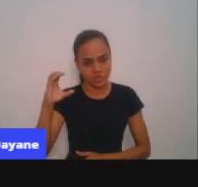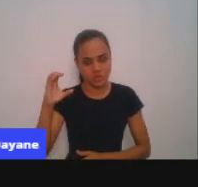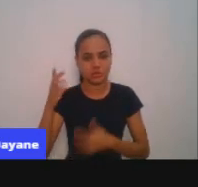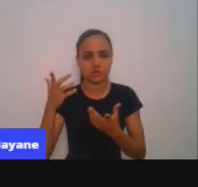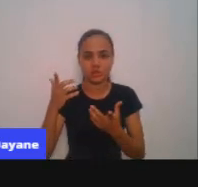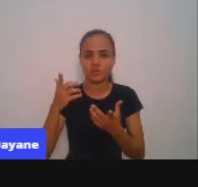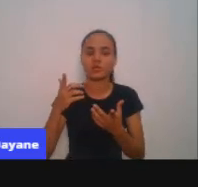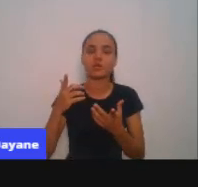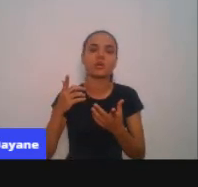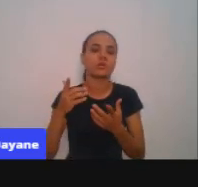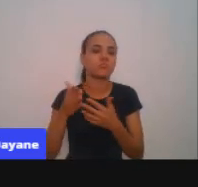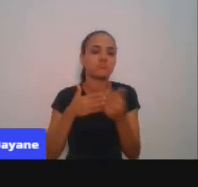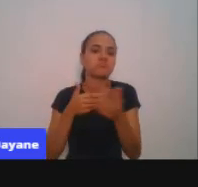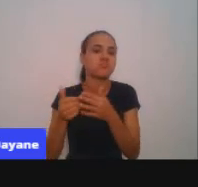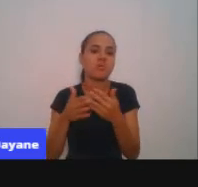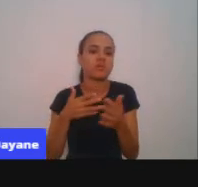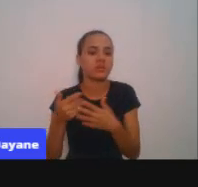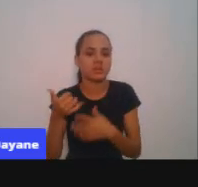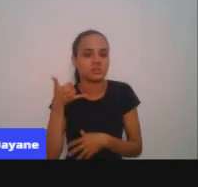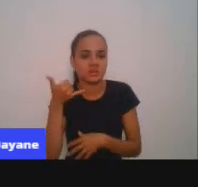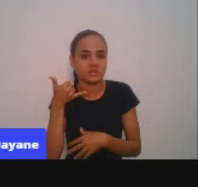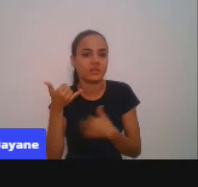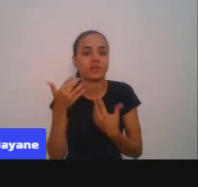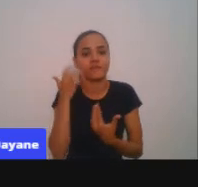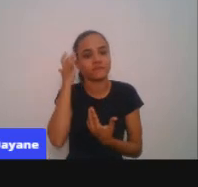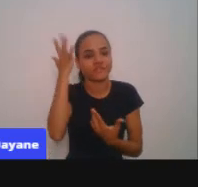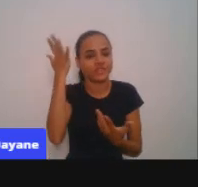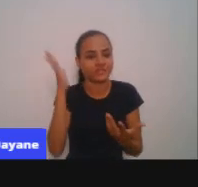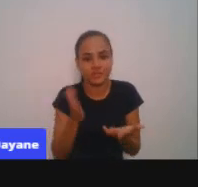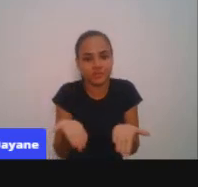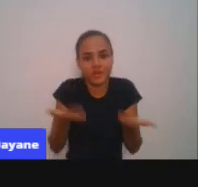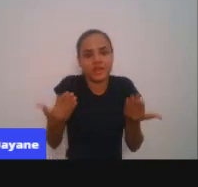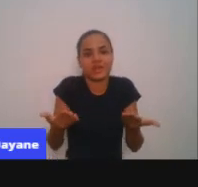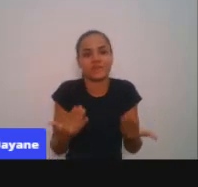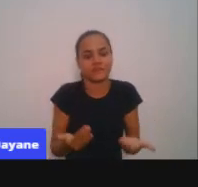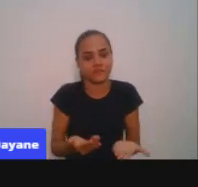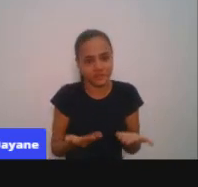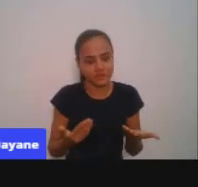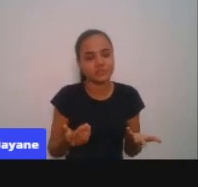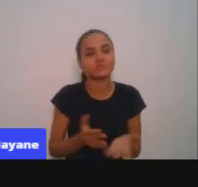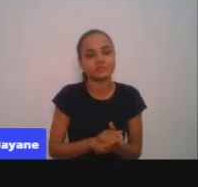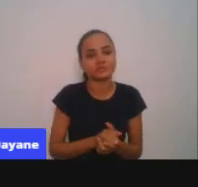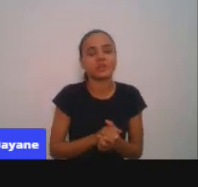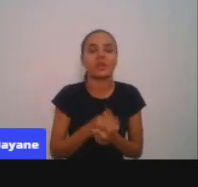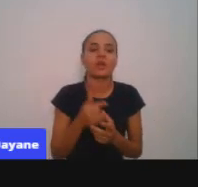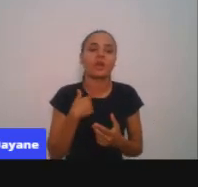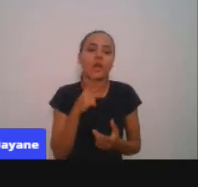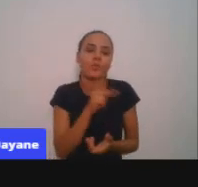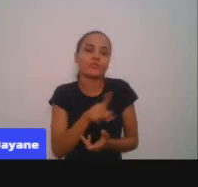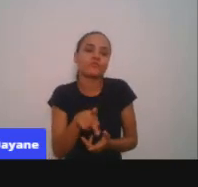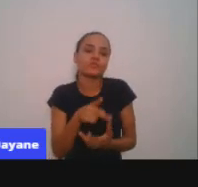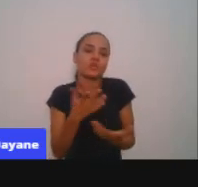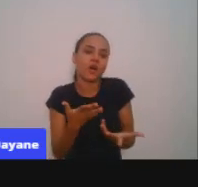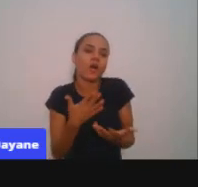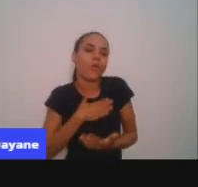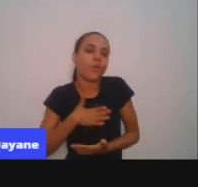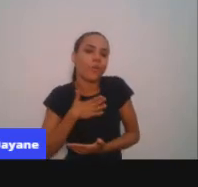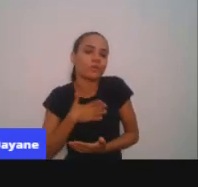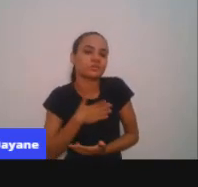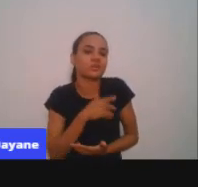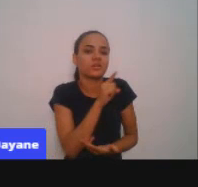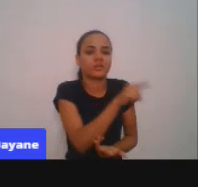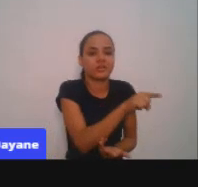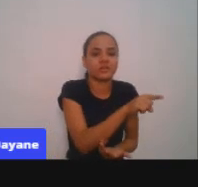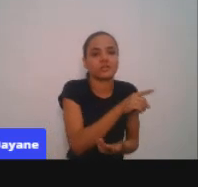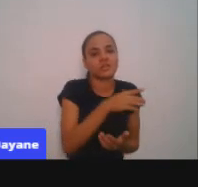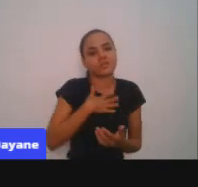ele é bem leve para isso. Aí vai do quê? Do professor. Ah, eu me adaptei mais com esse. Não, eu gostei mais do outro. Então,